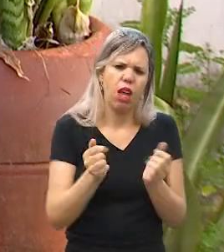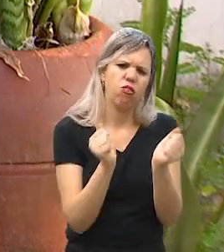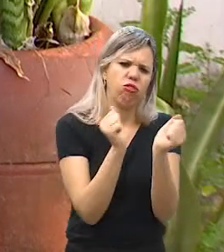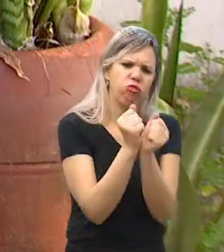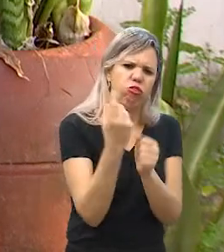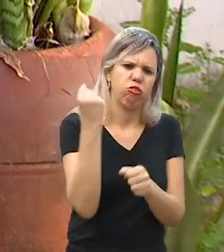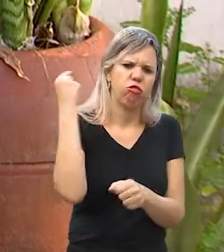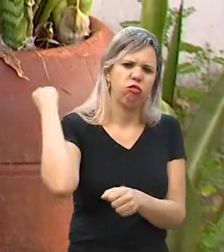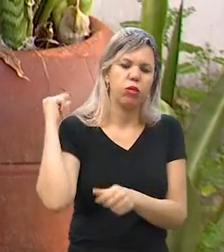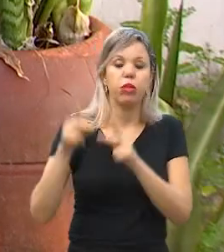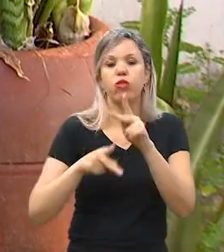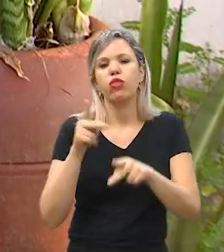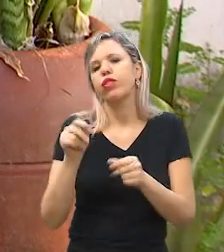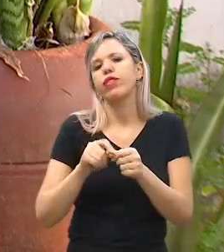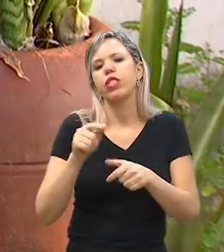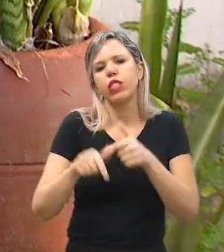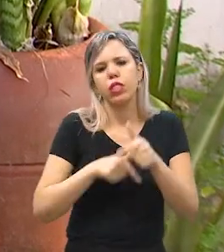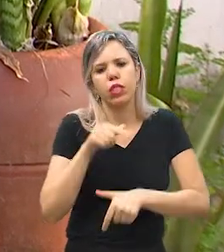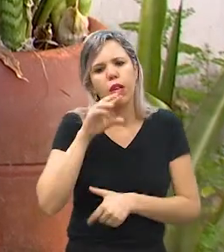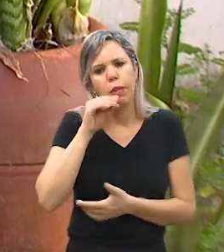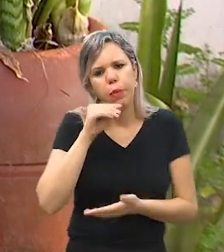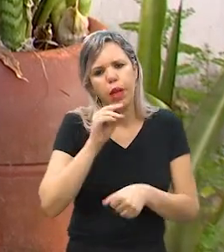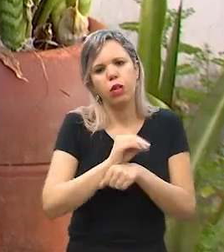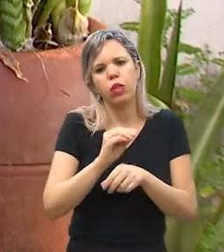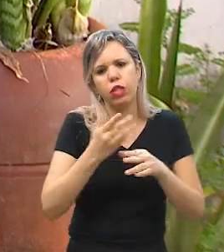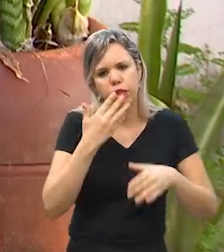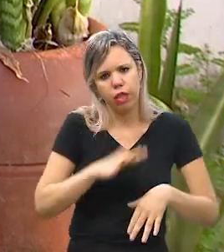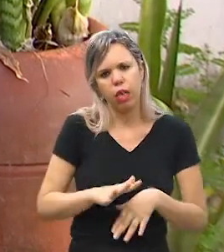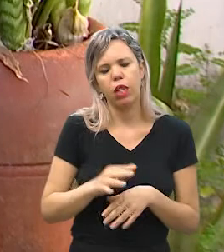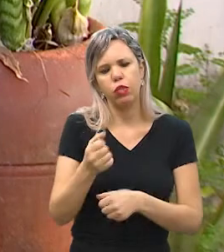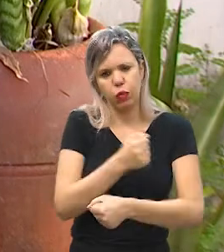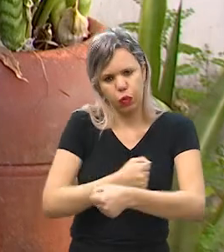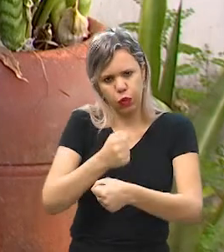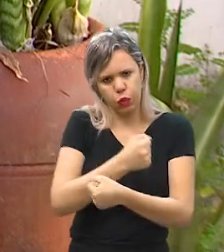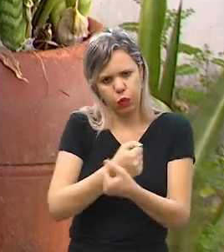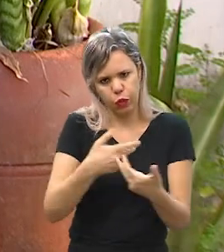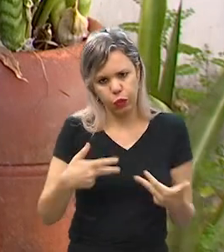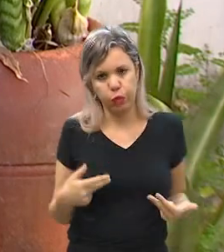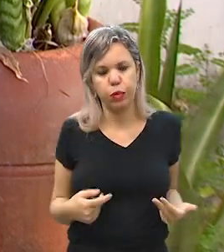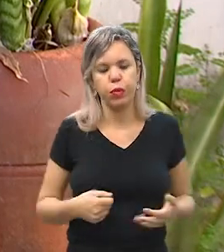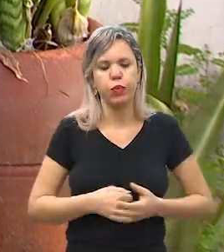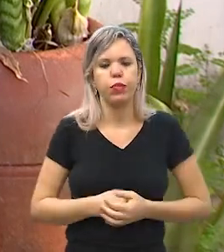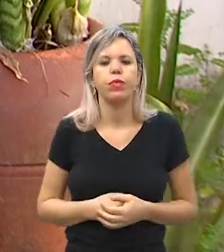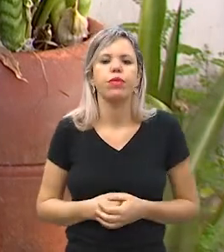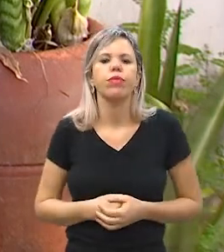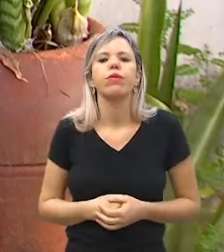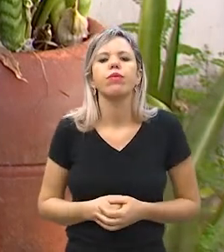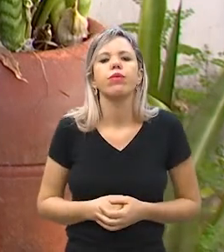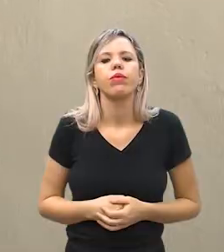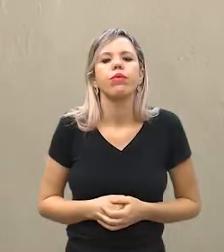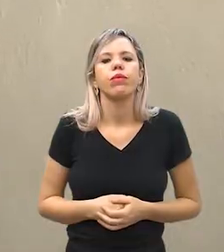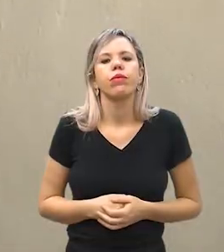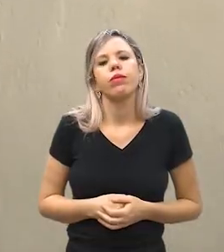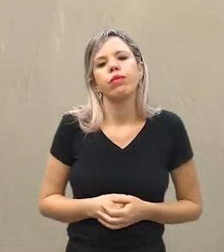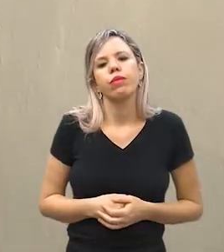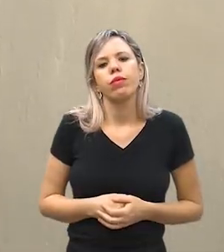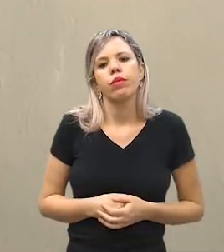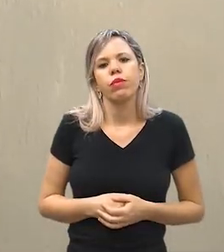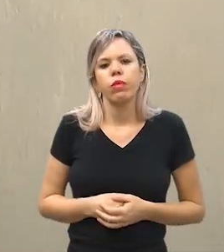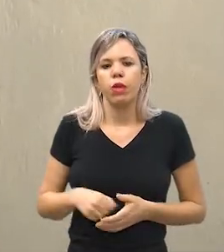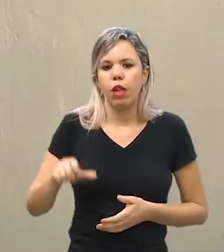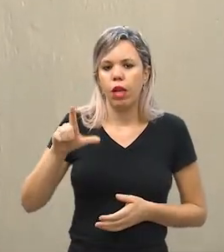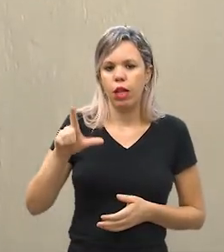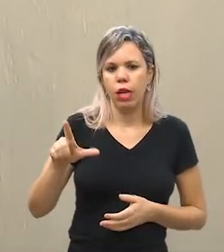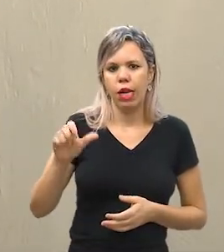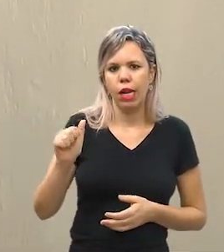tinha muitas trabalhadoras que faziam serviço de babá, de cozinheira, muita coisa. Foi através da Laudelina